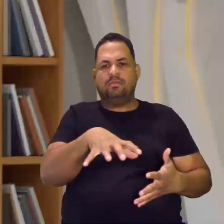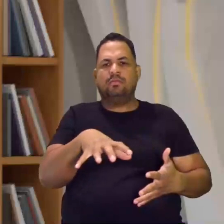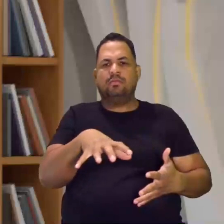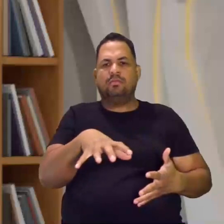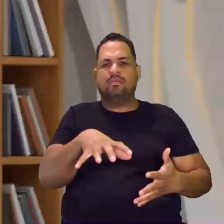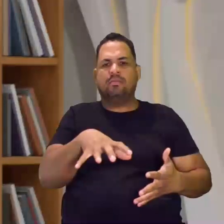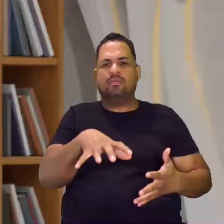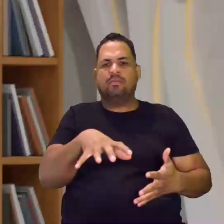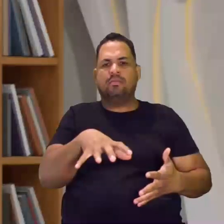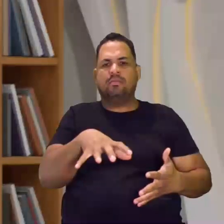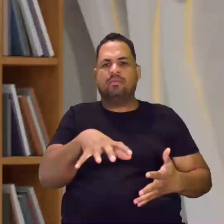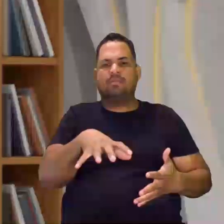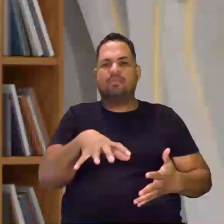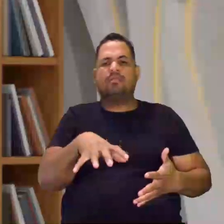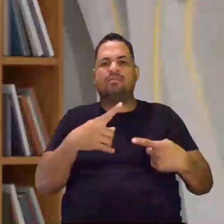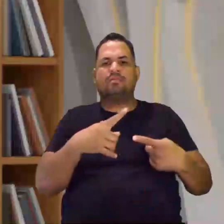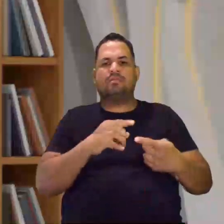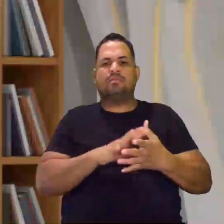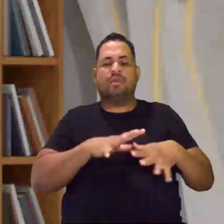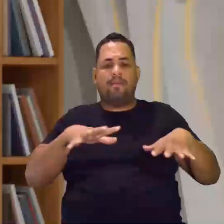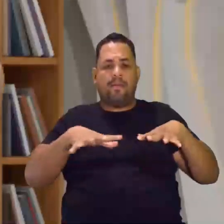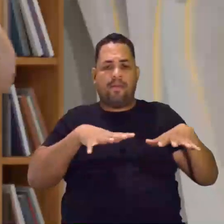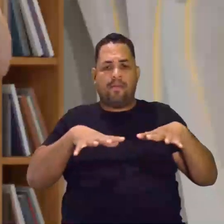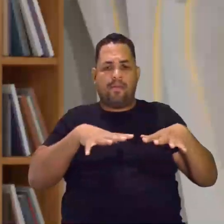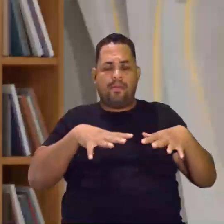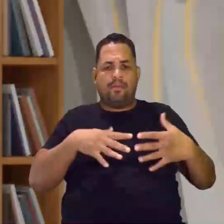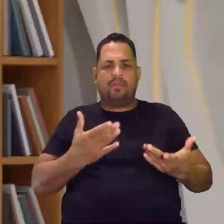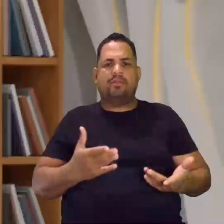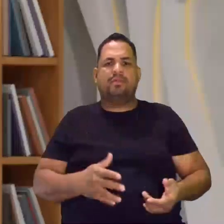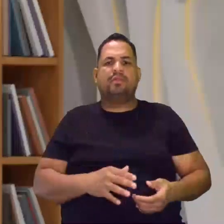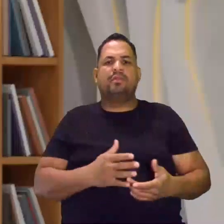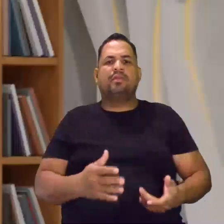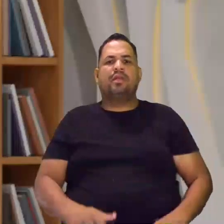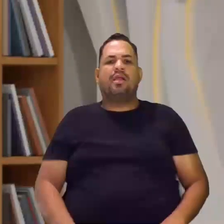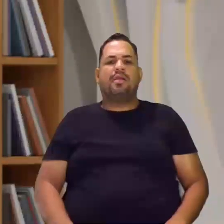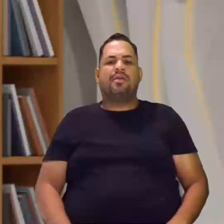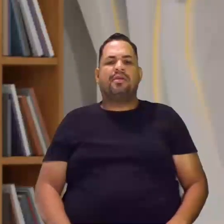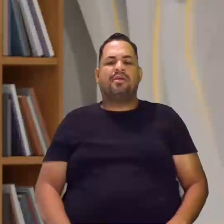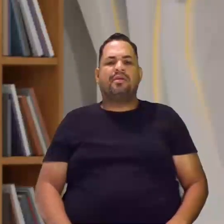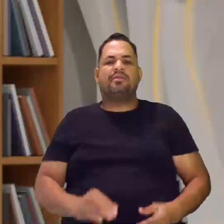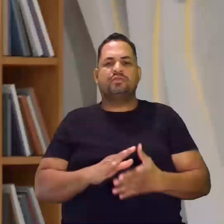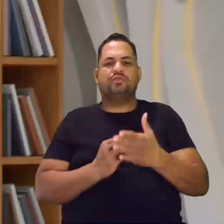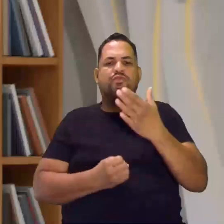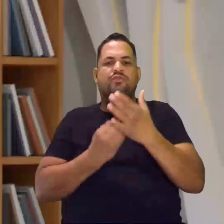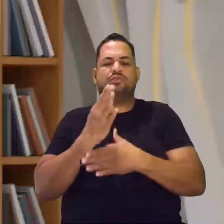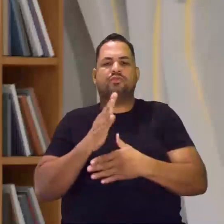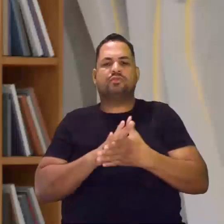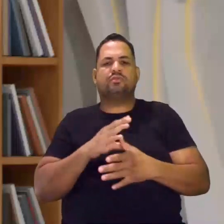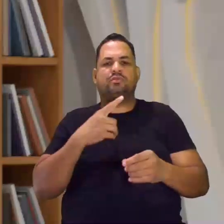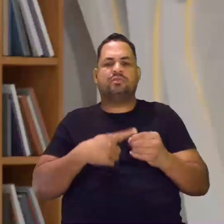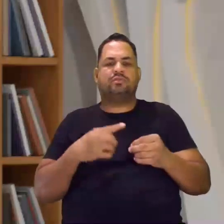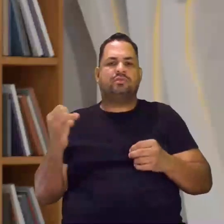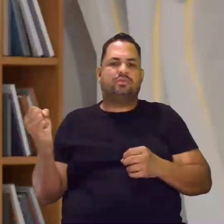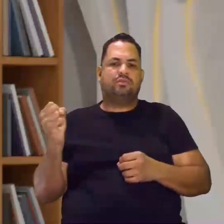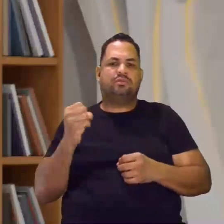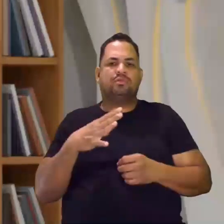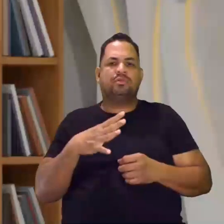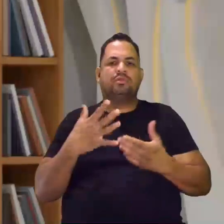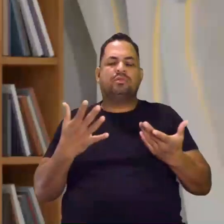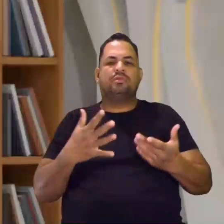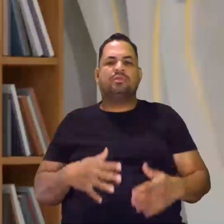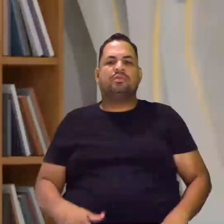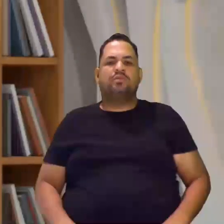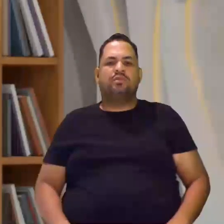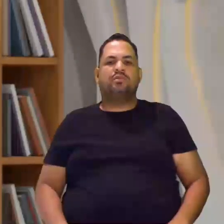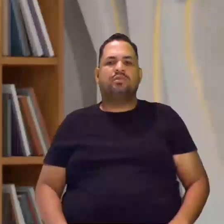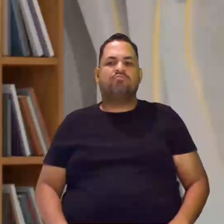a essa, logo depois do terremoto, né? Deu lugar aí à cidade novamente, né? O que restou, tá,